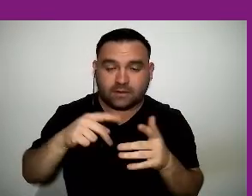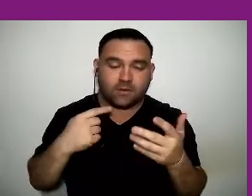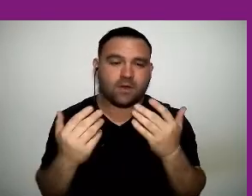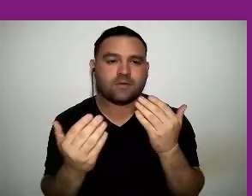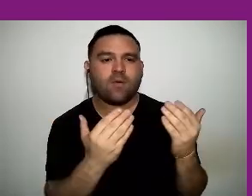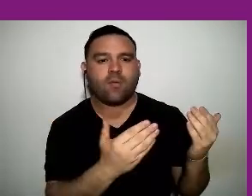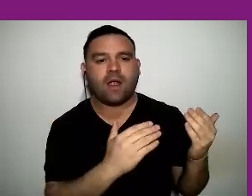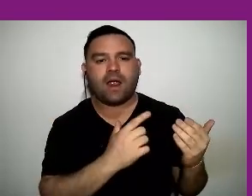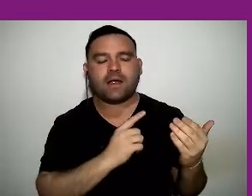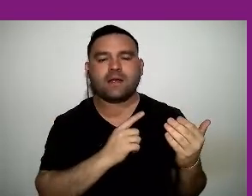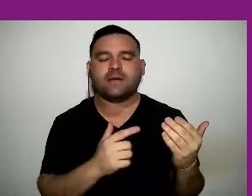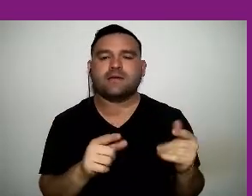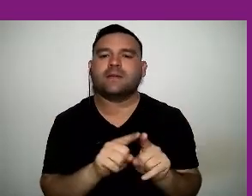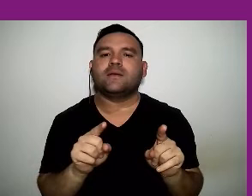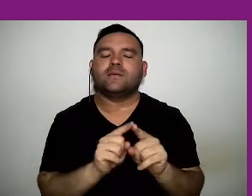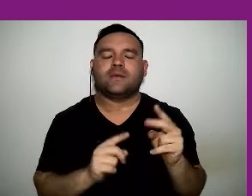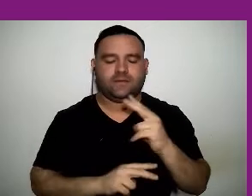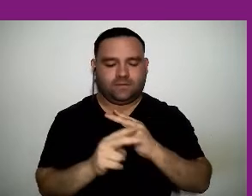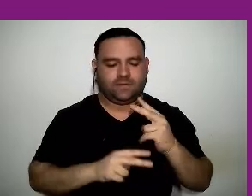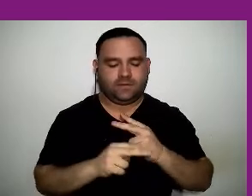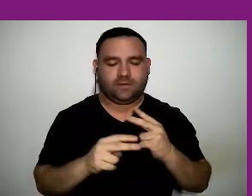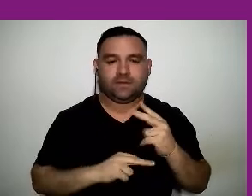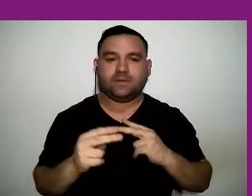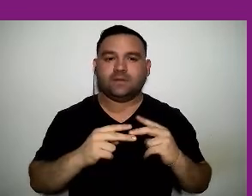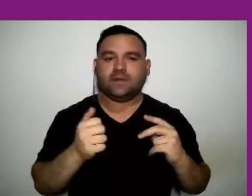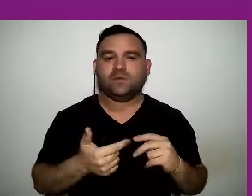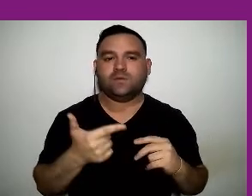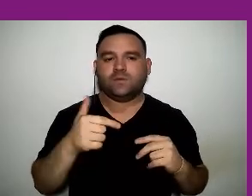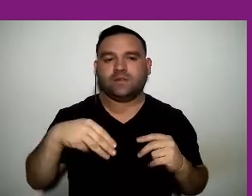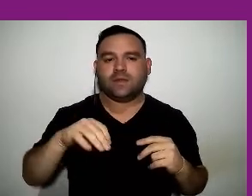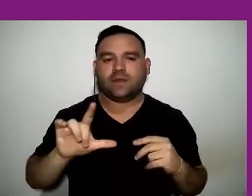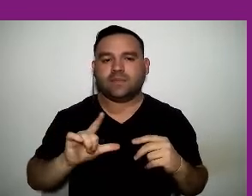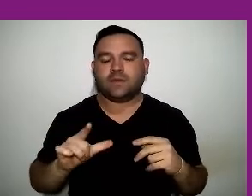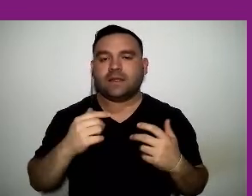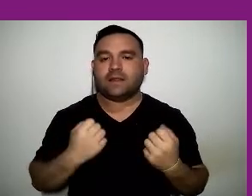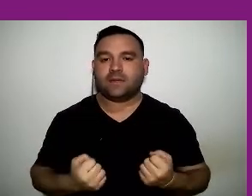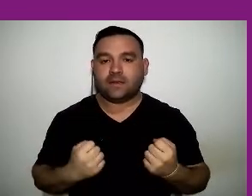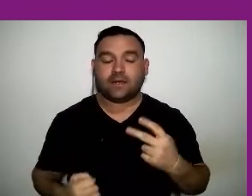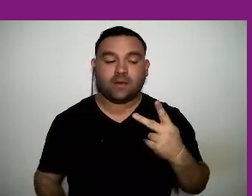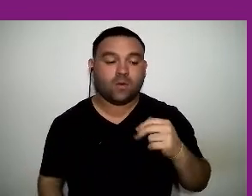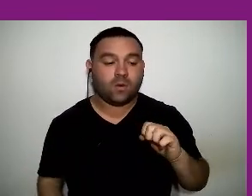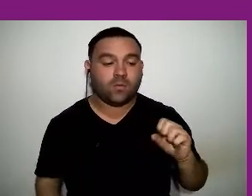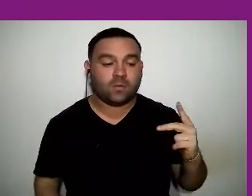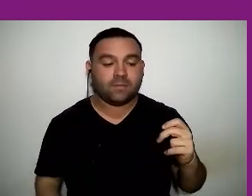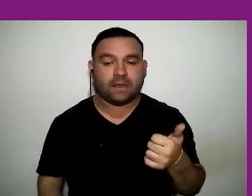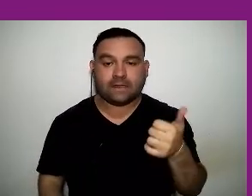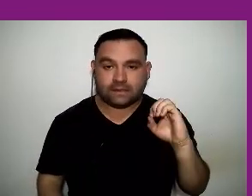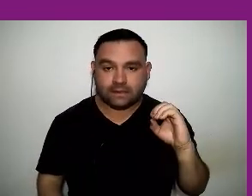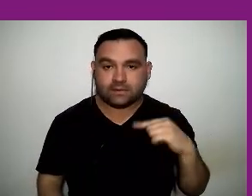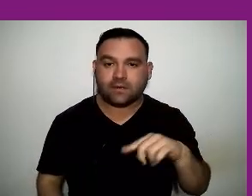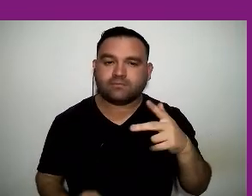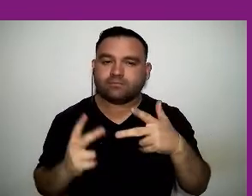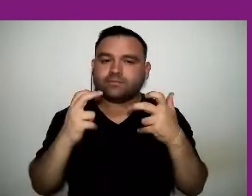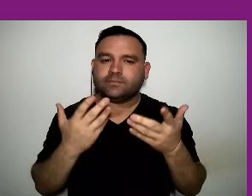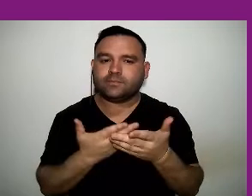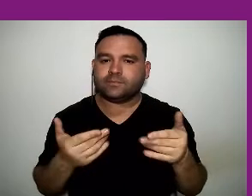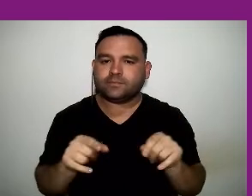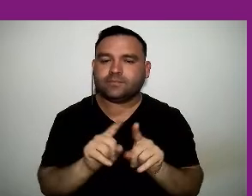comparou ventilação com volume corrente de 12 ml por quilo e PIP de 10, e a gente viu que